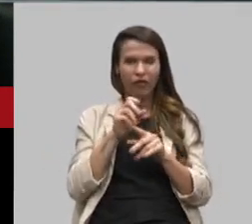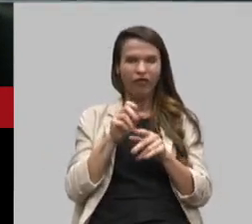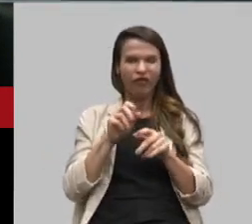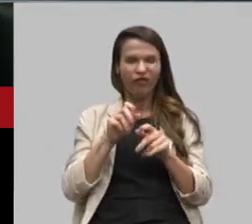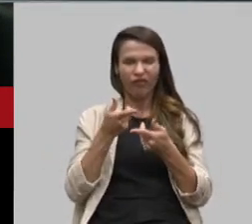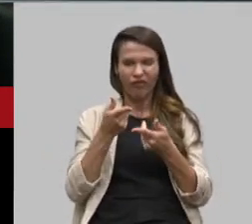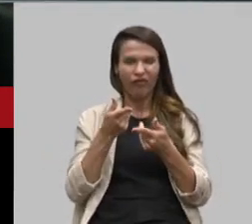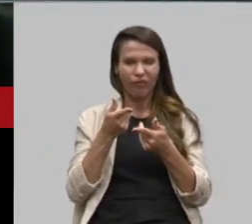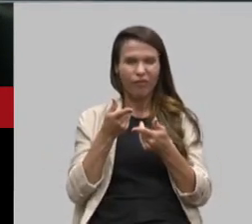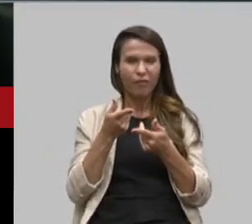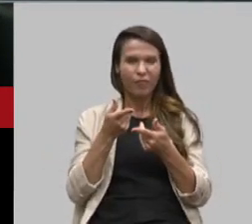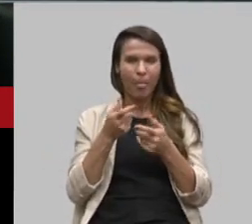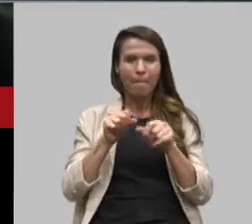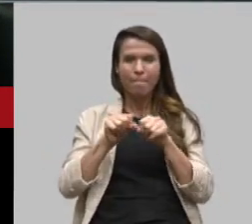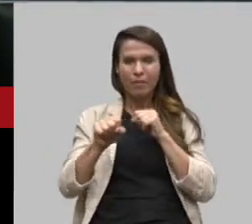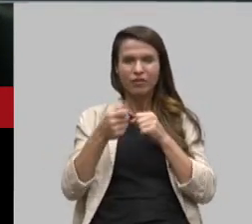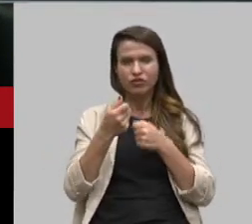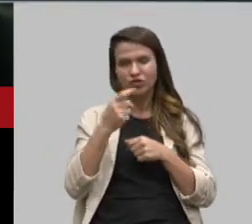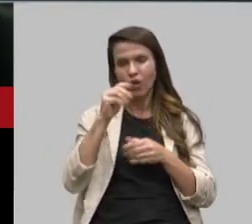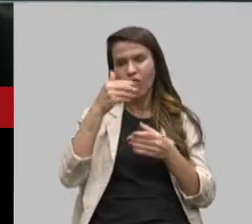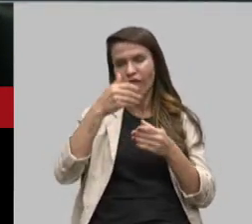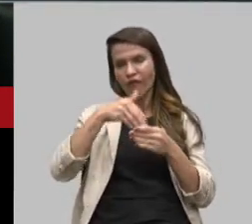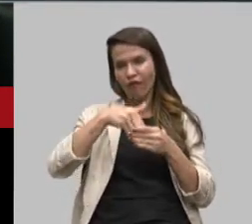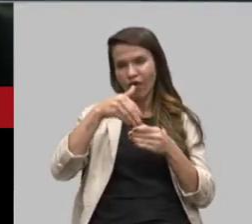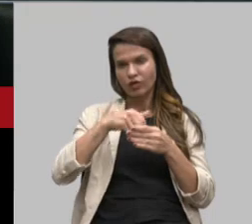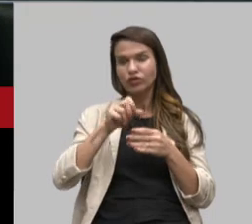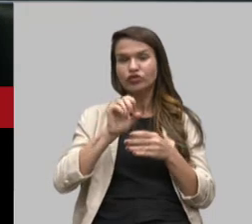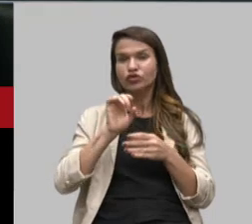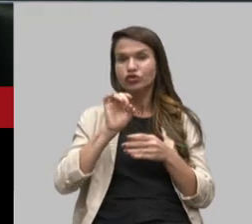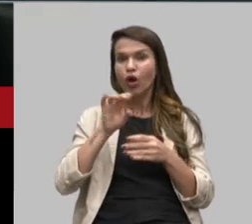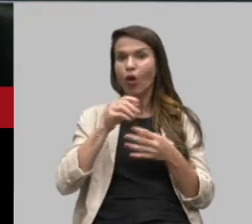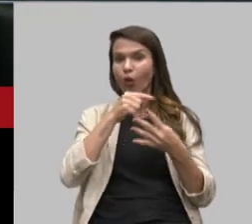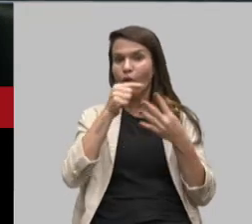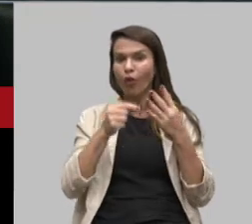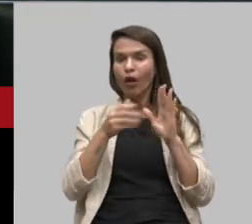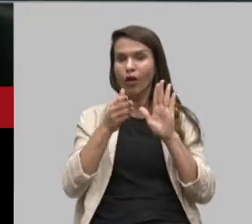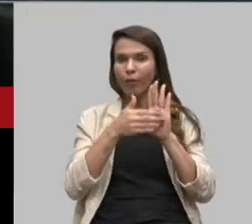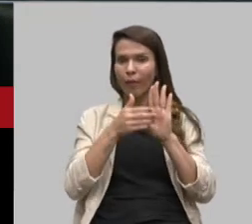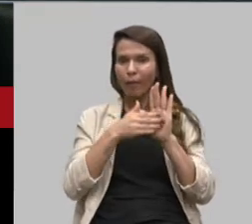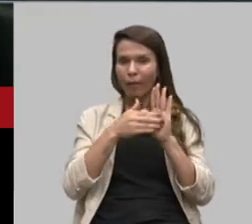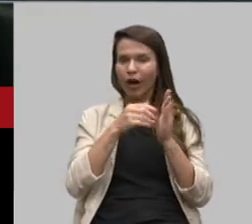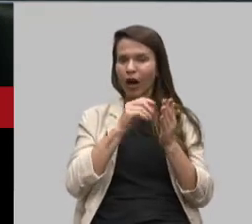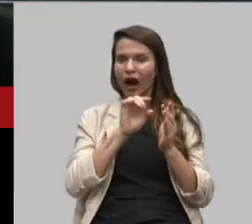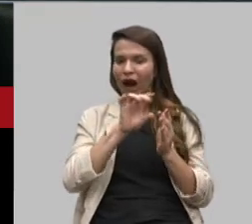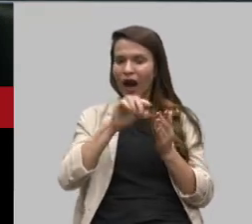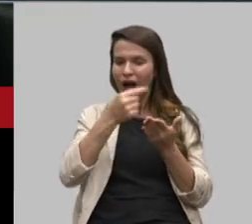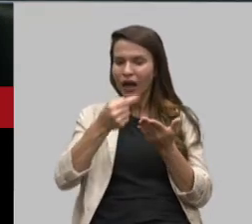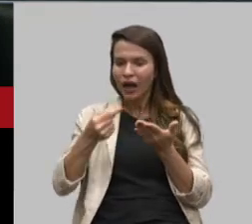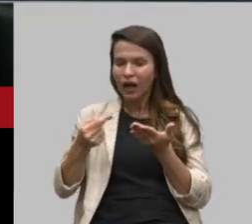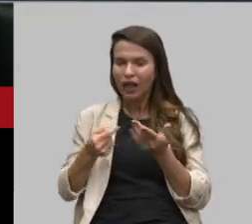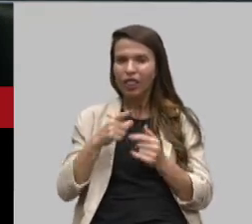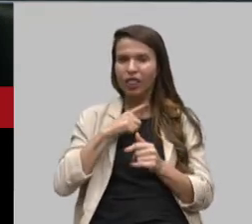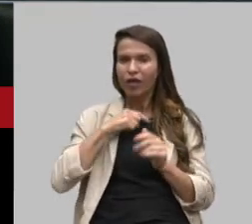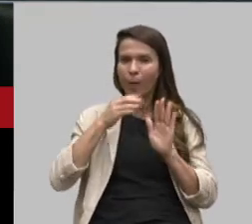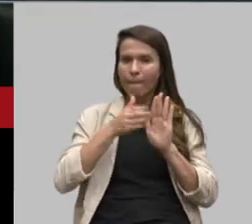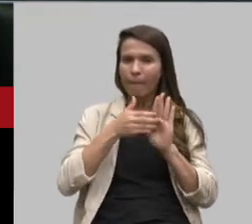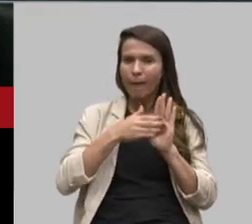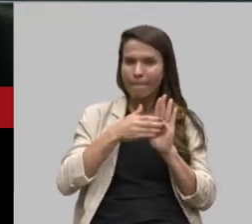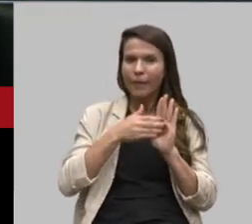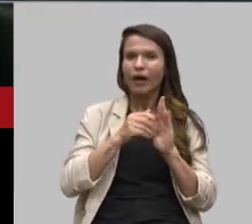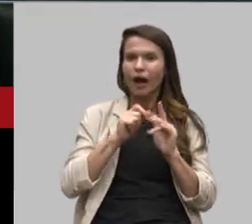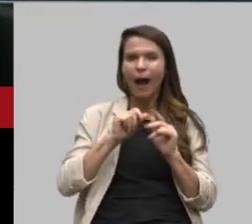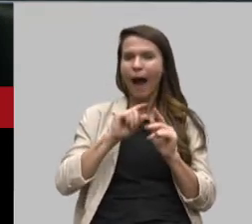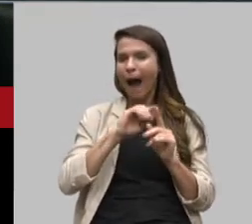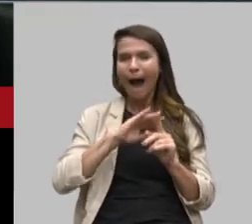Além disso são poderão ser só quatro propostas por caderninho então Se tiverem propostas marcadas a mais do que